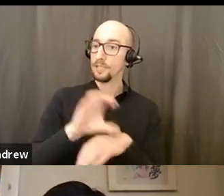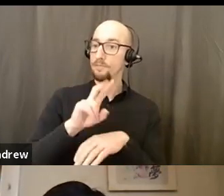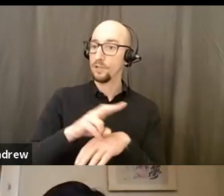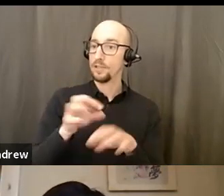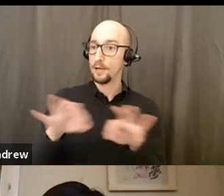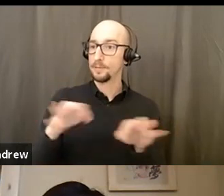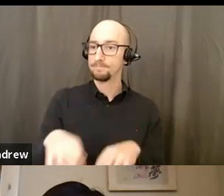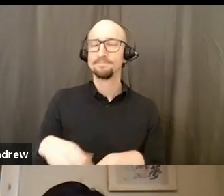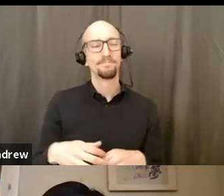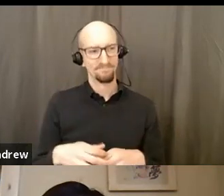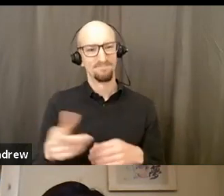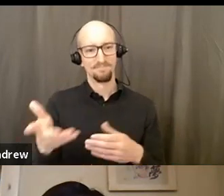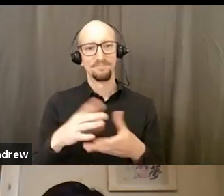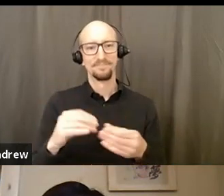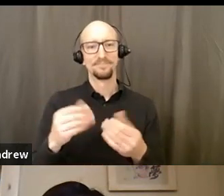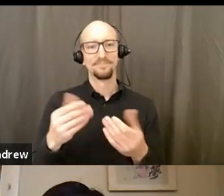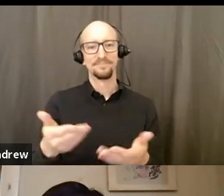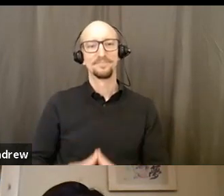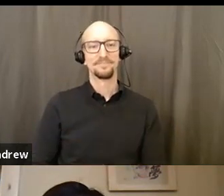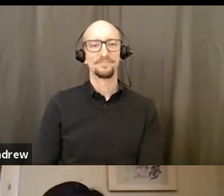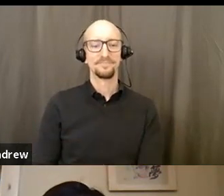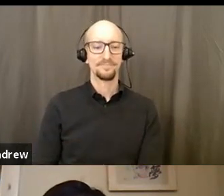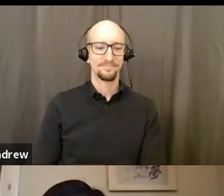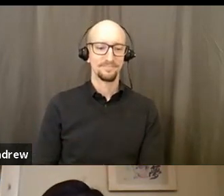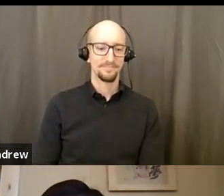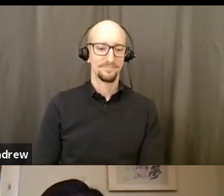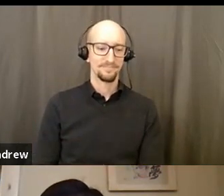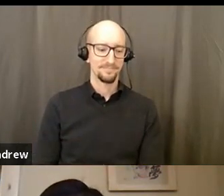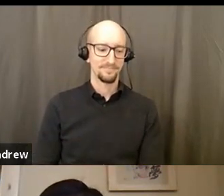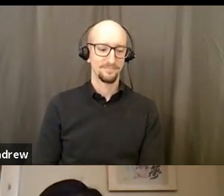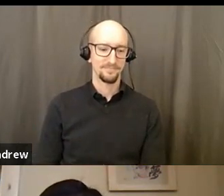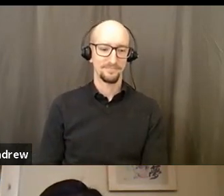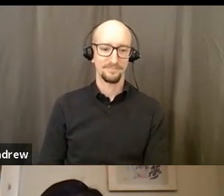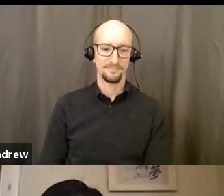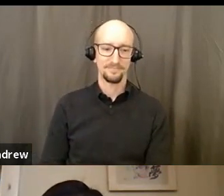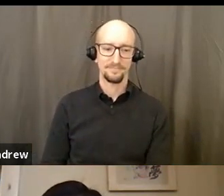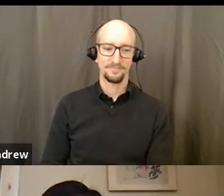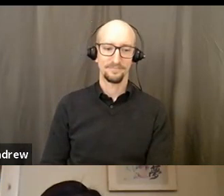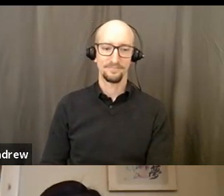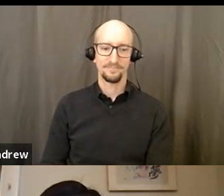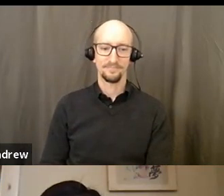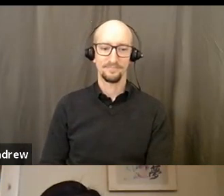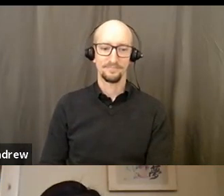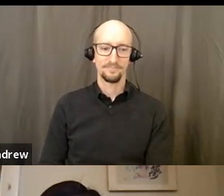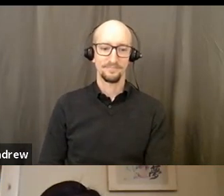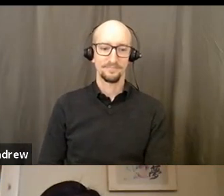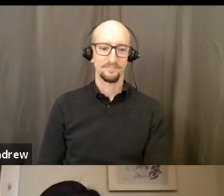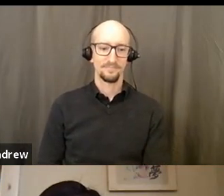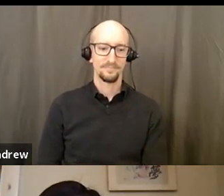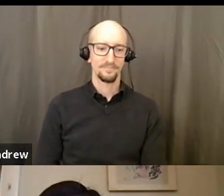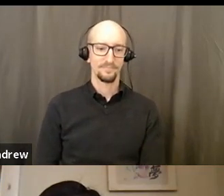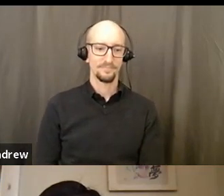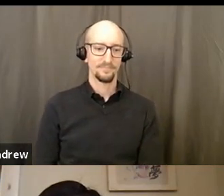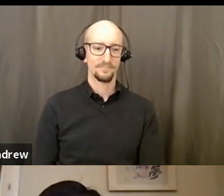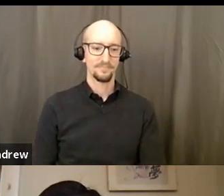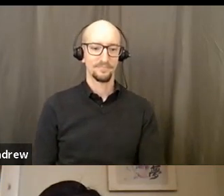everyone. Boa tarde, meu nome é Josiane, seleciono os intérpretes para que reunião ali, para ter acesso à interpretação simultânea. Nos clica no ícone de